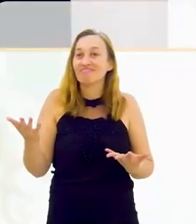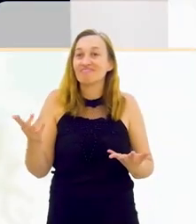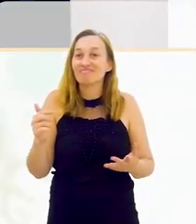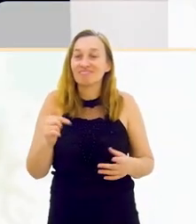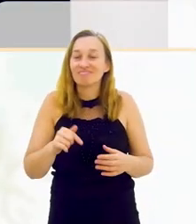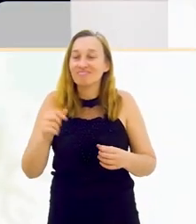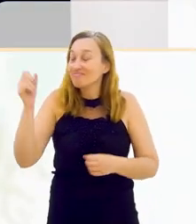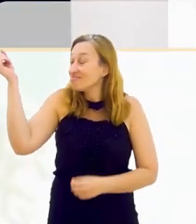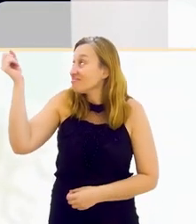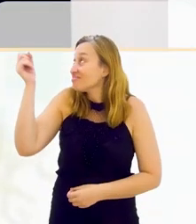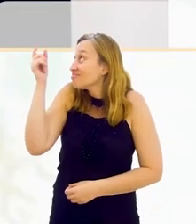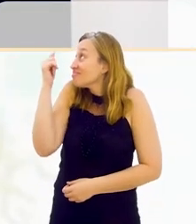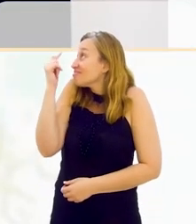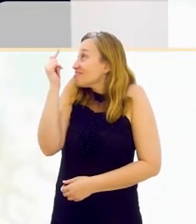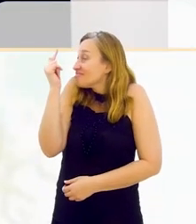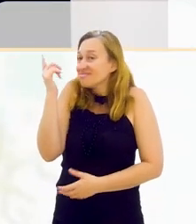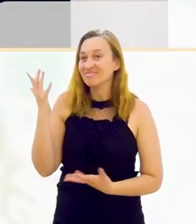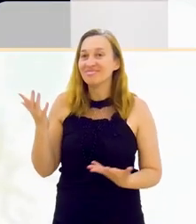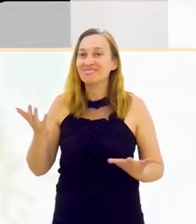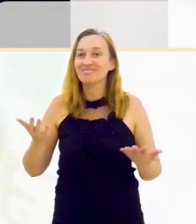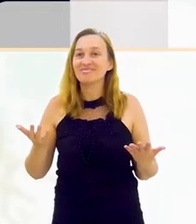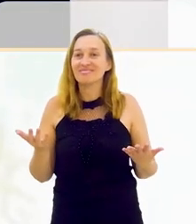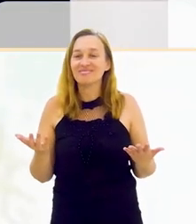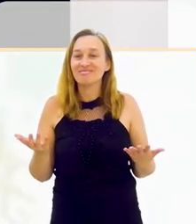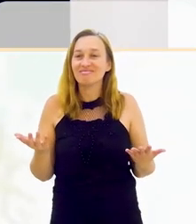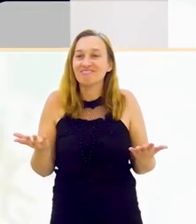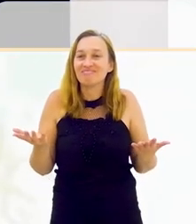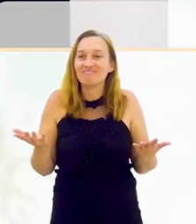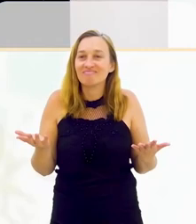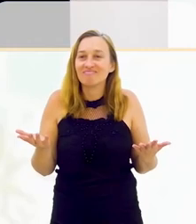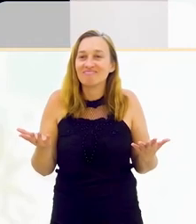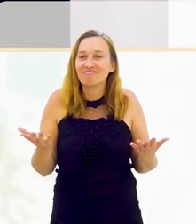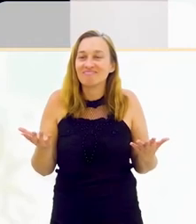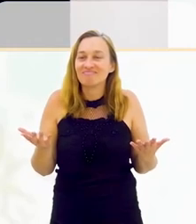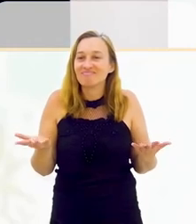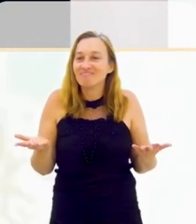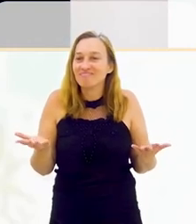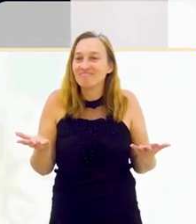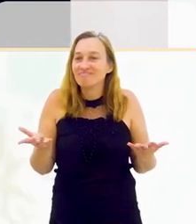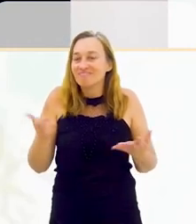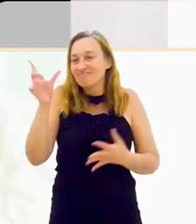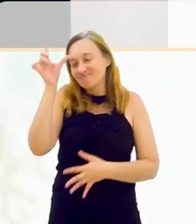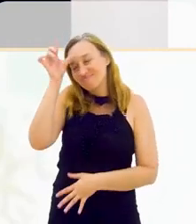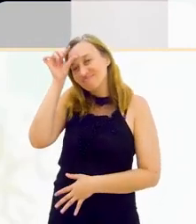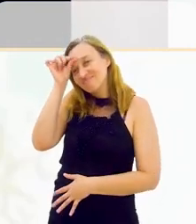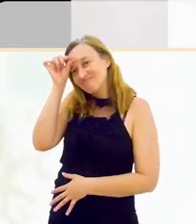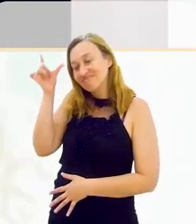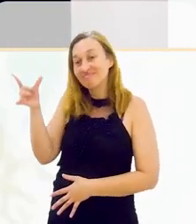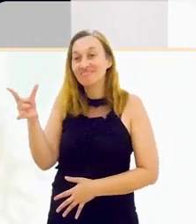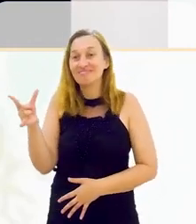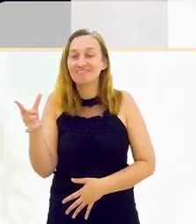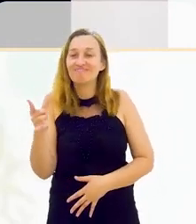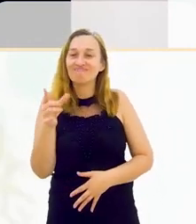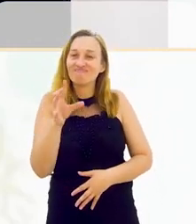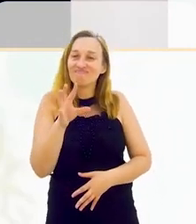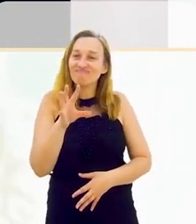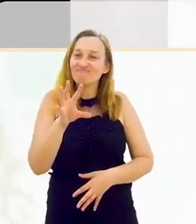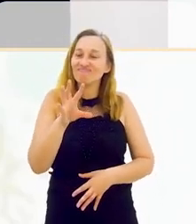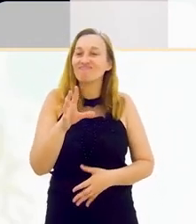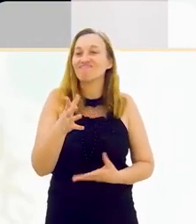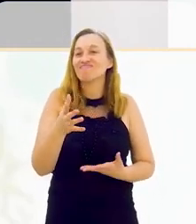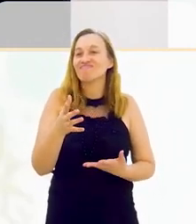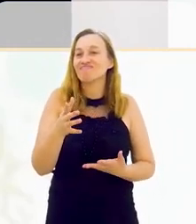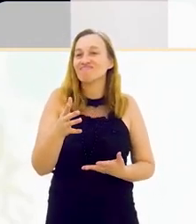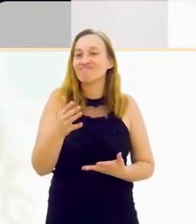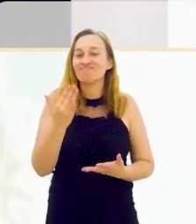aqui para se inspirar, que está aqui, enfim, para ter um refresco, para se